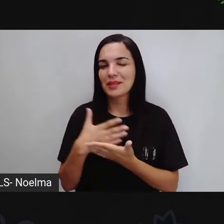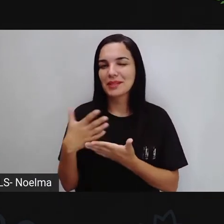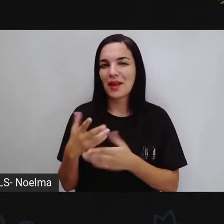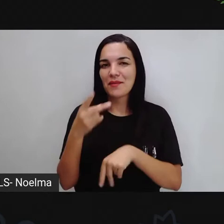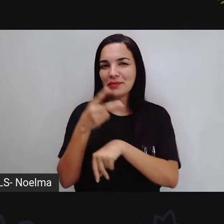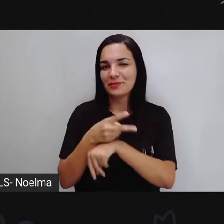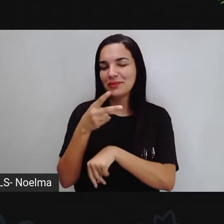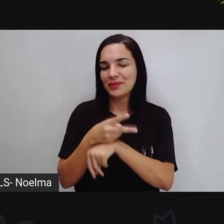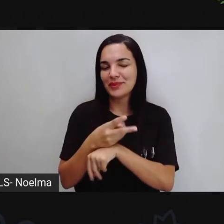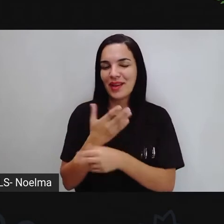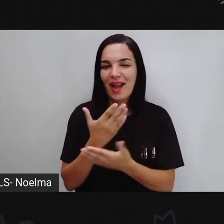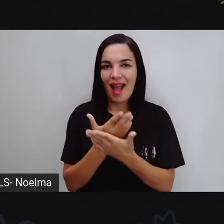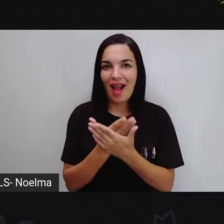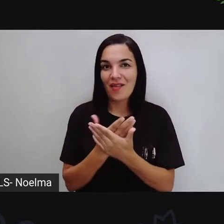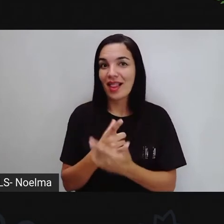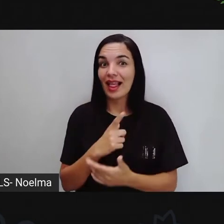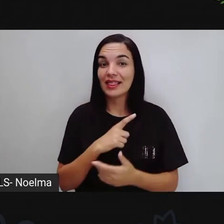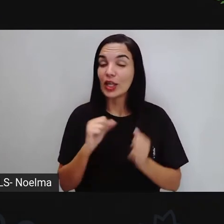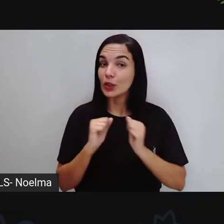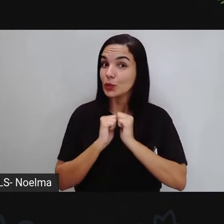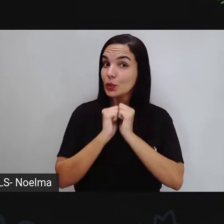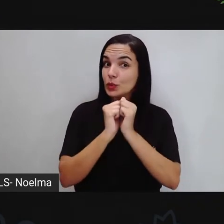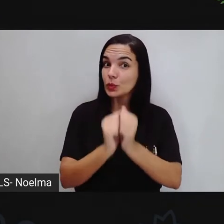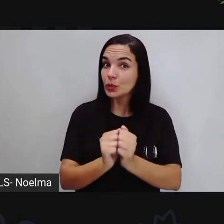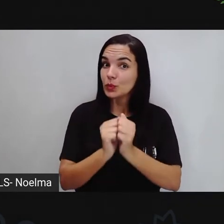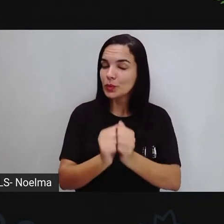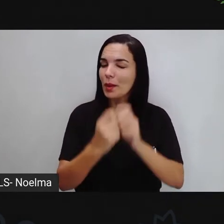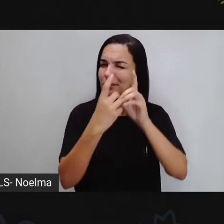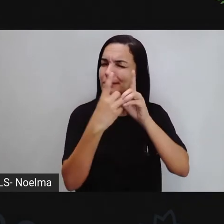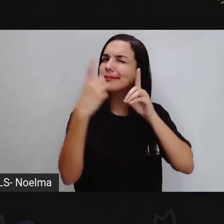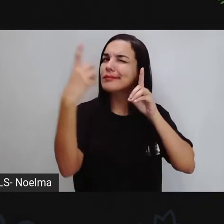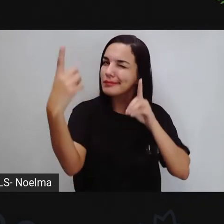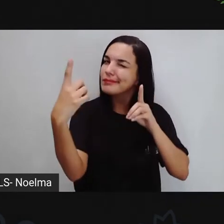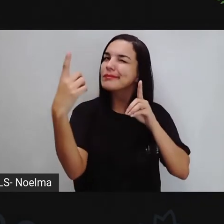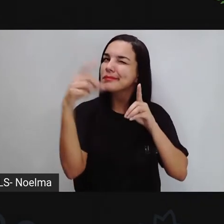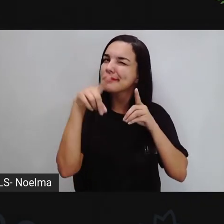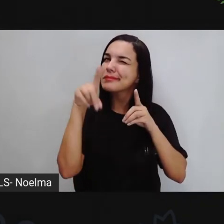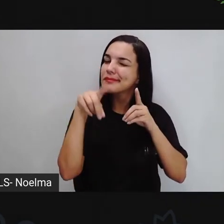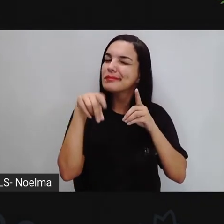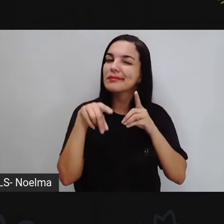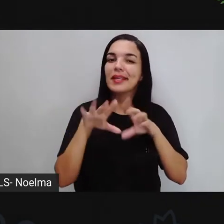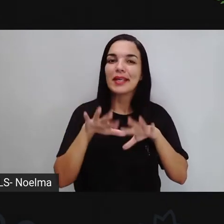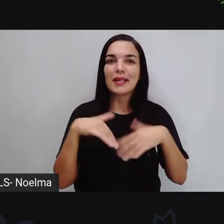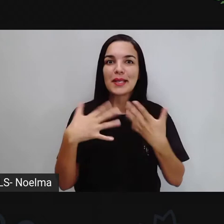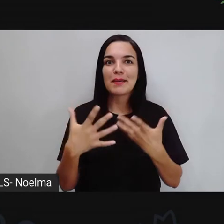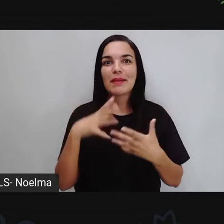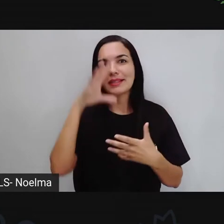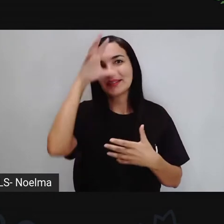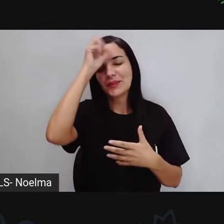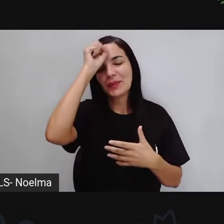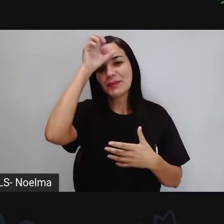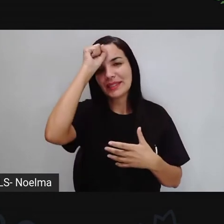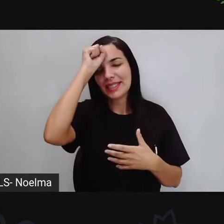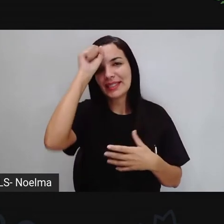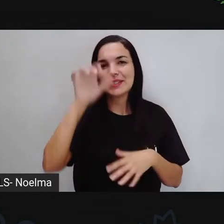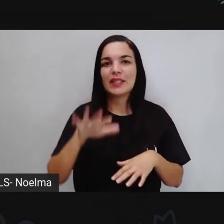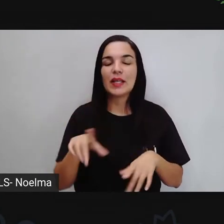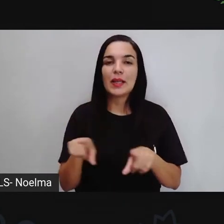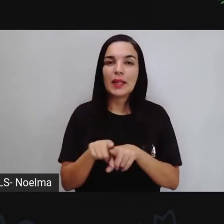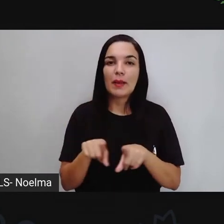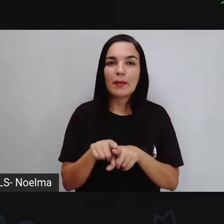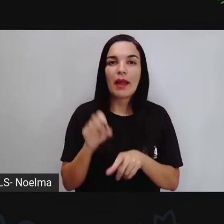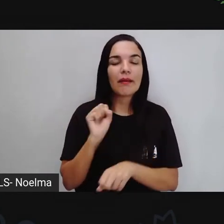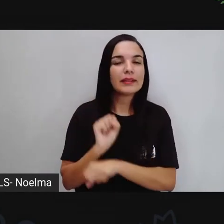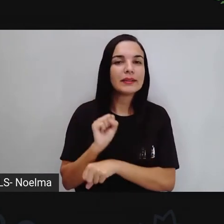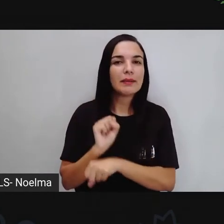uma videoaula, né, para termos juntos, mesmo que distantes, né, um momento de aprendizado. E a pró